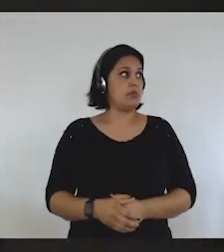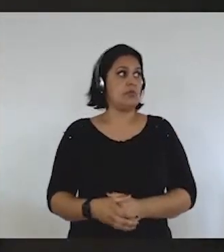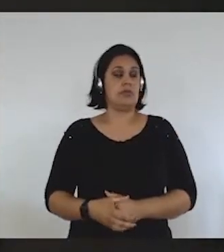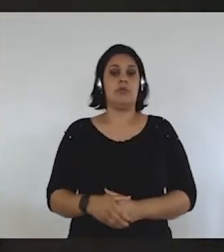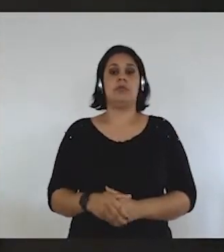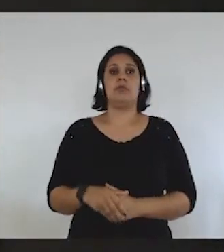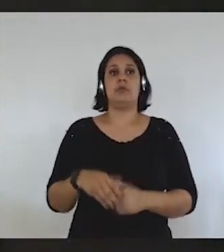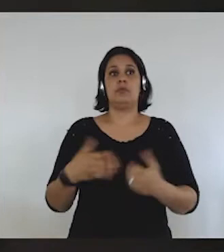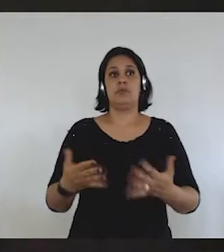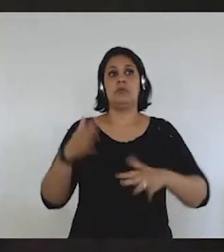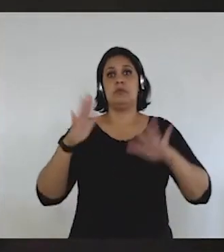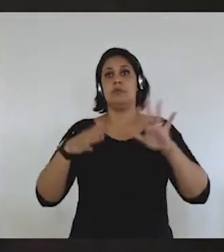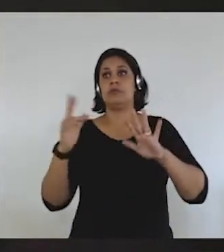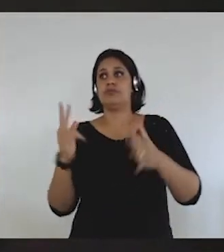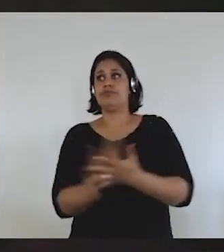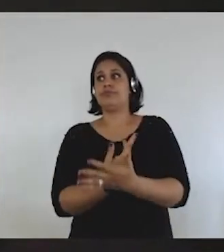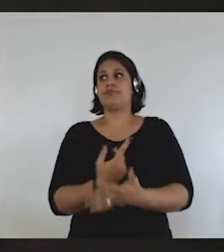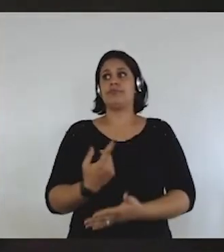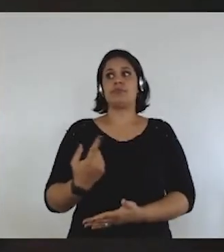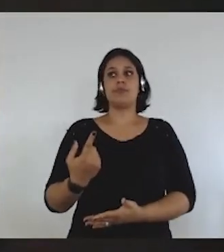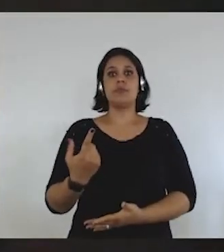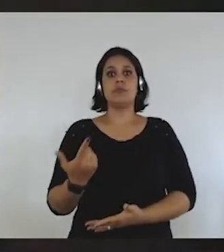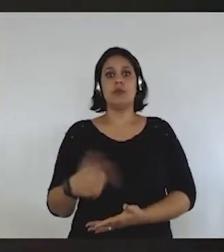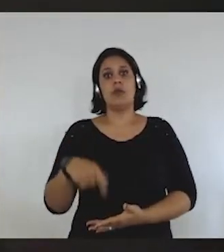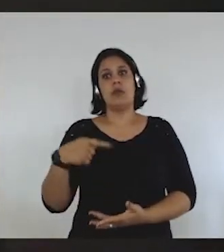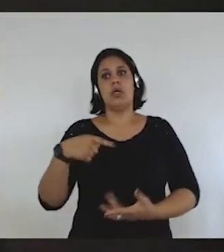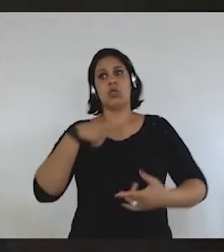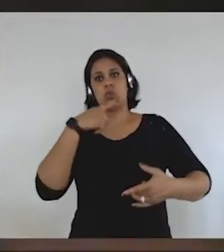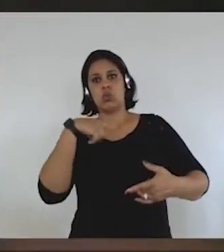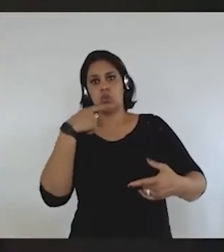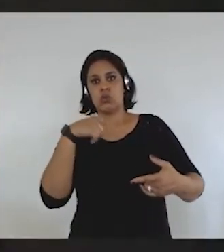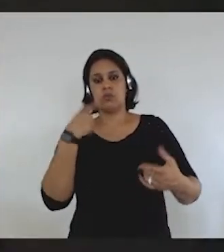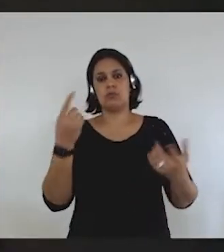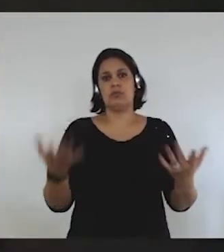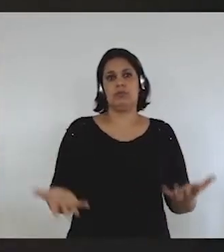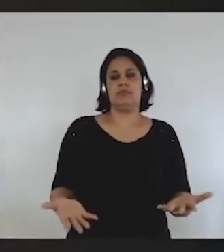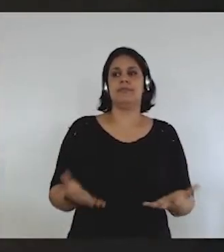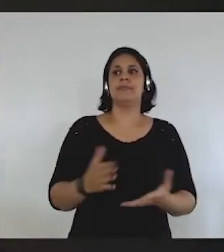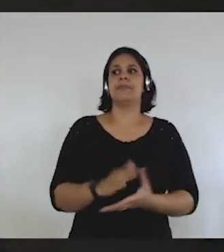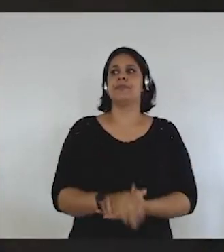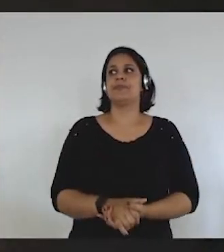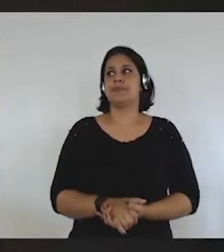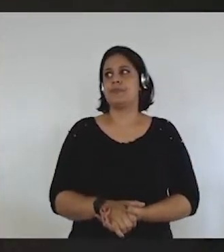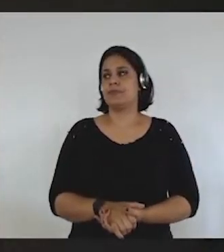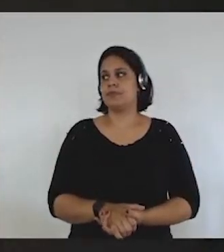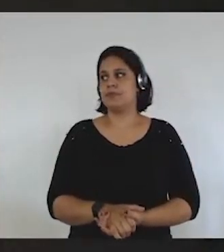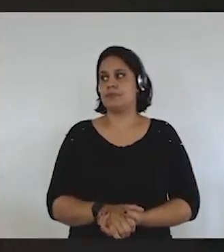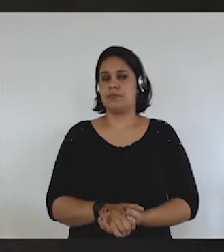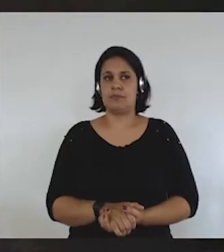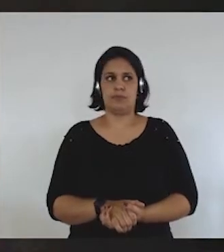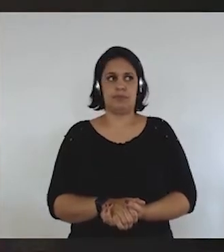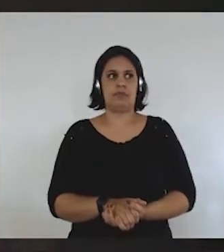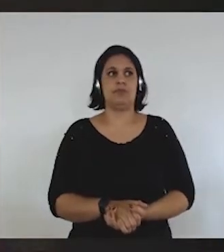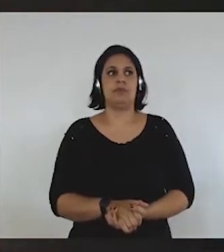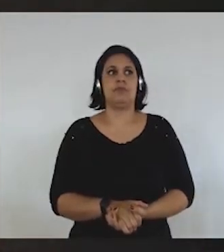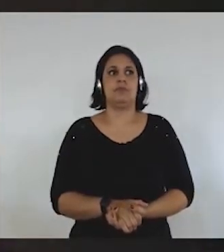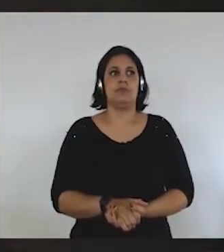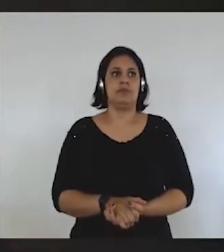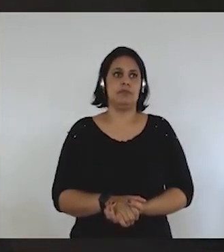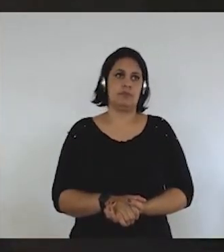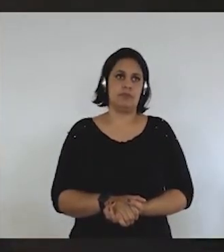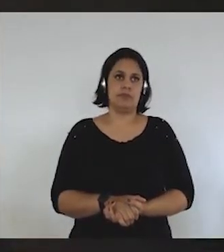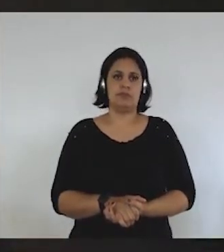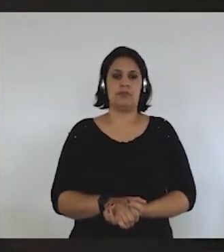aquelas dúvidas. E também aqui eu serei leviana de tratar essa questão na frente do professor Gustavo, na frente do professor Valério, que